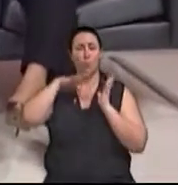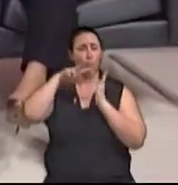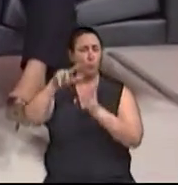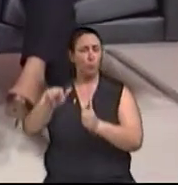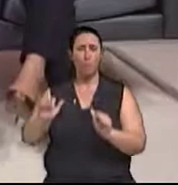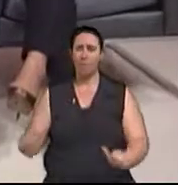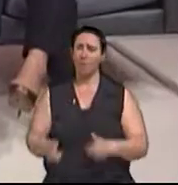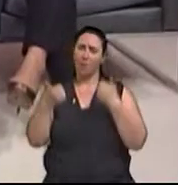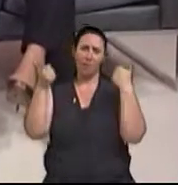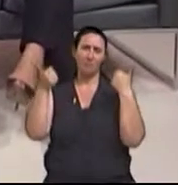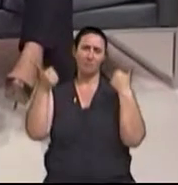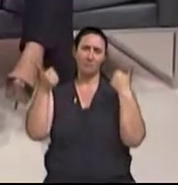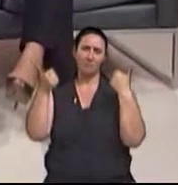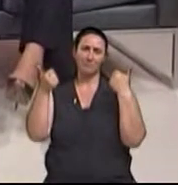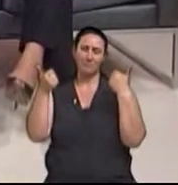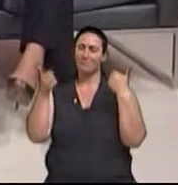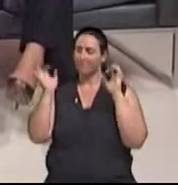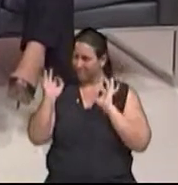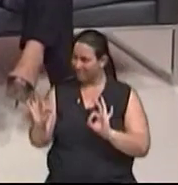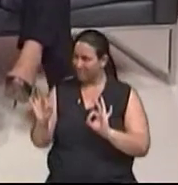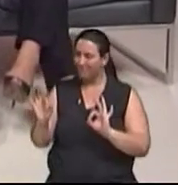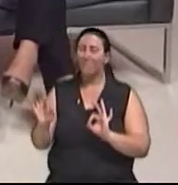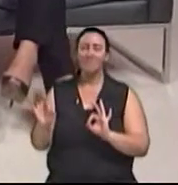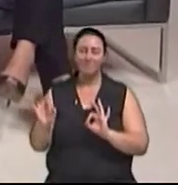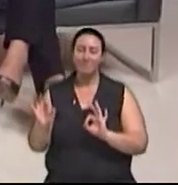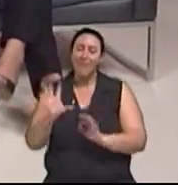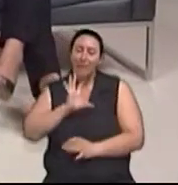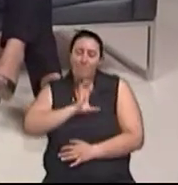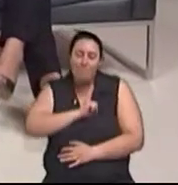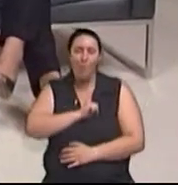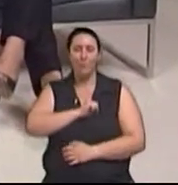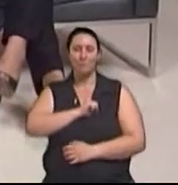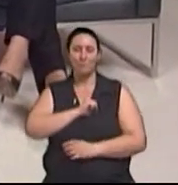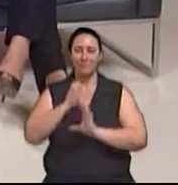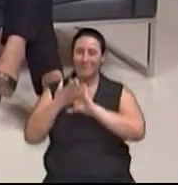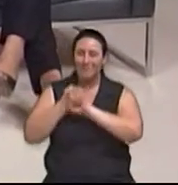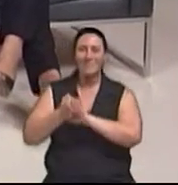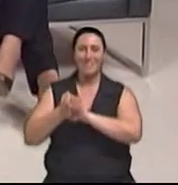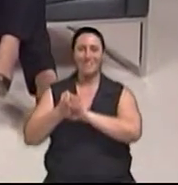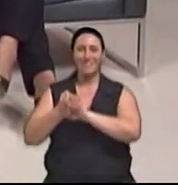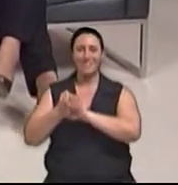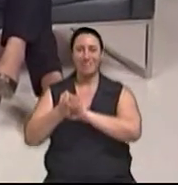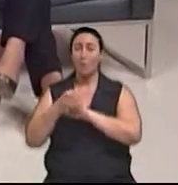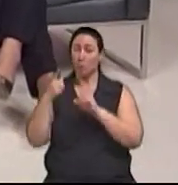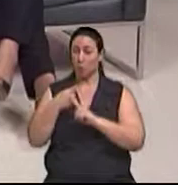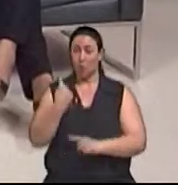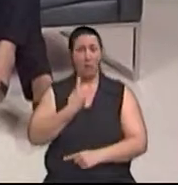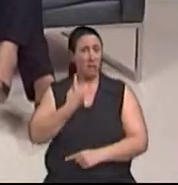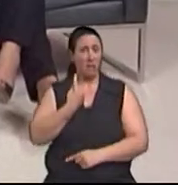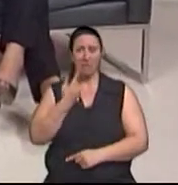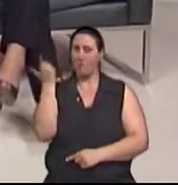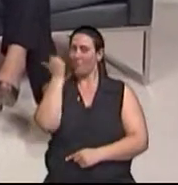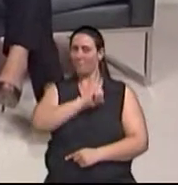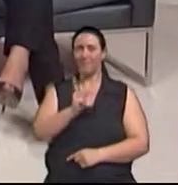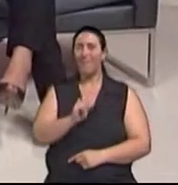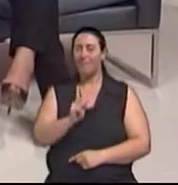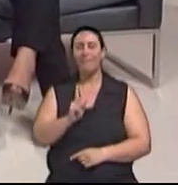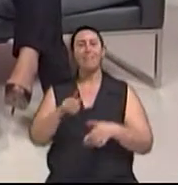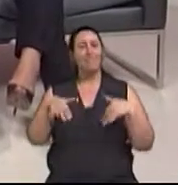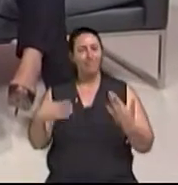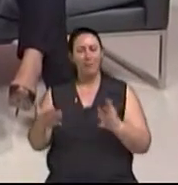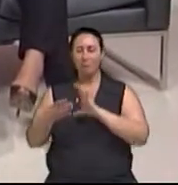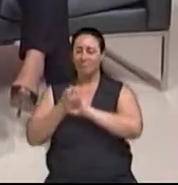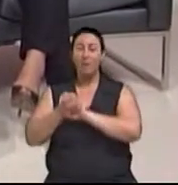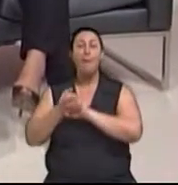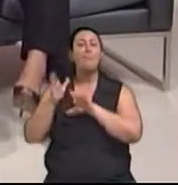concorda comigo é de mã é com amor e de mãos dadas de mã Dad sozinho a gente não é ninguém aqui tá muito